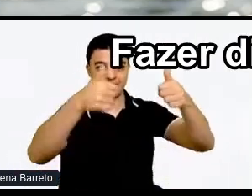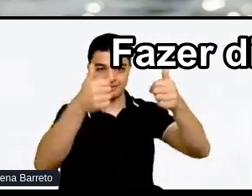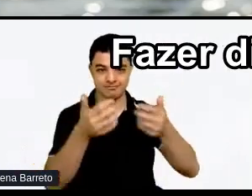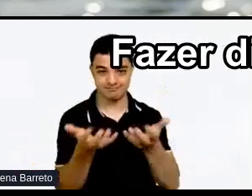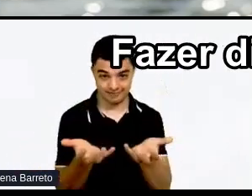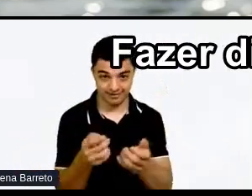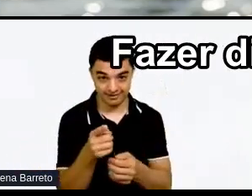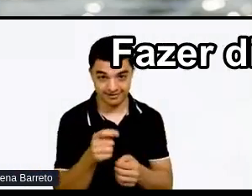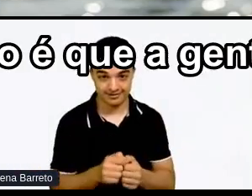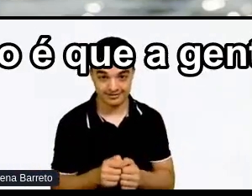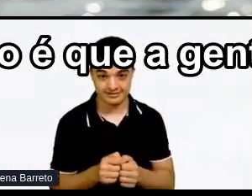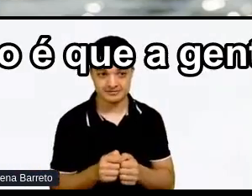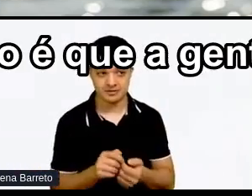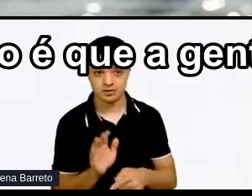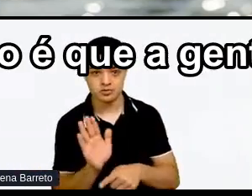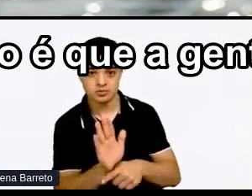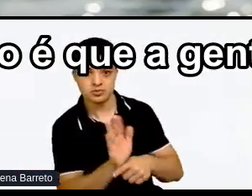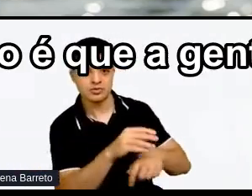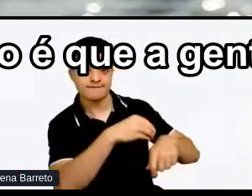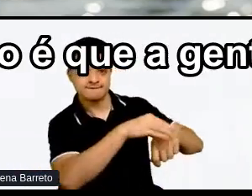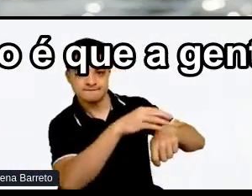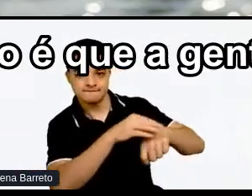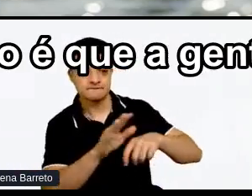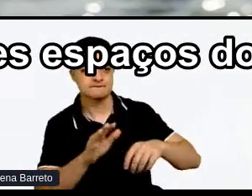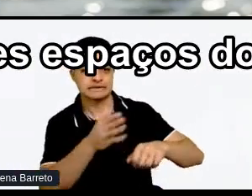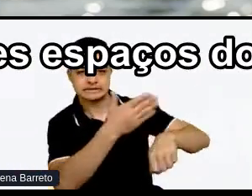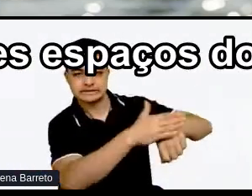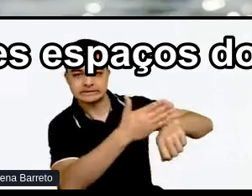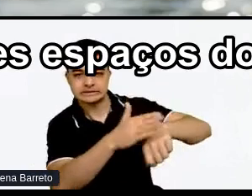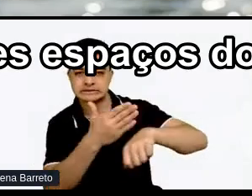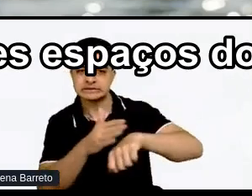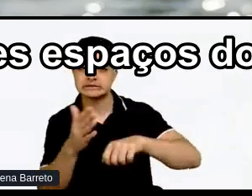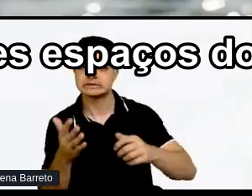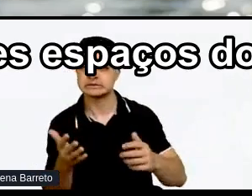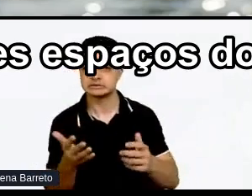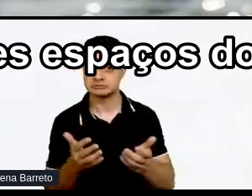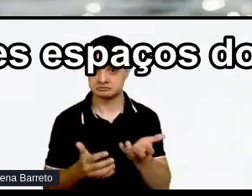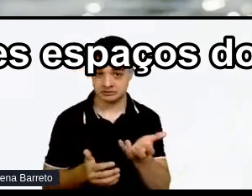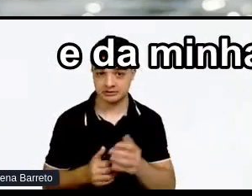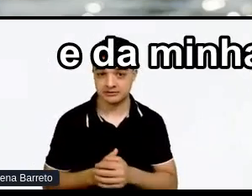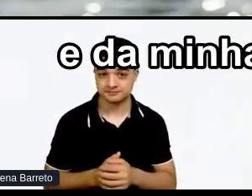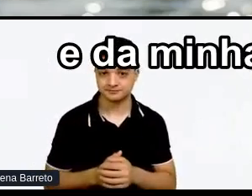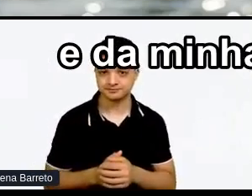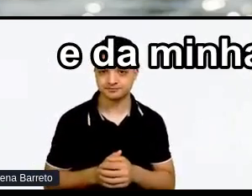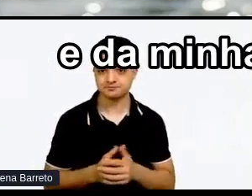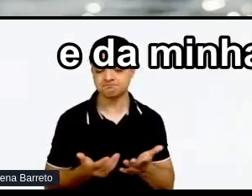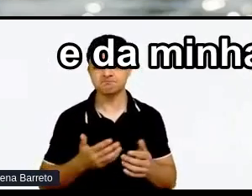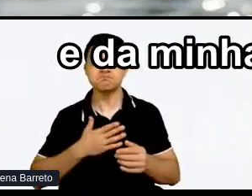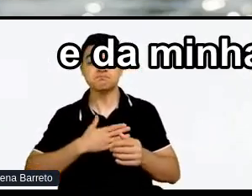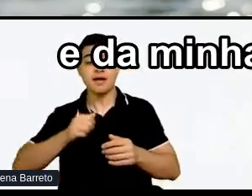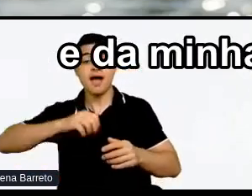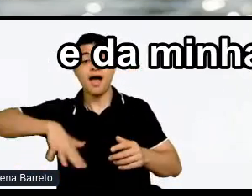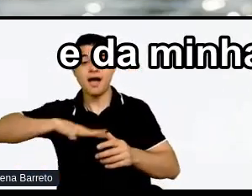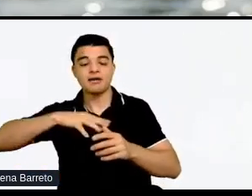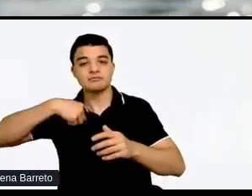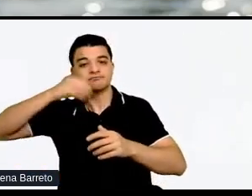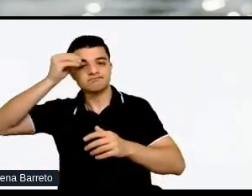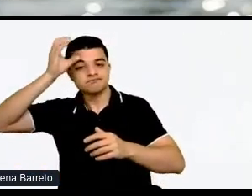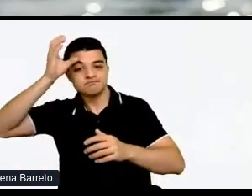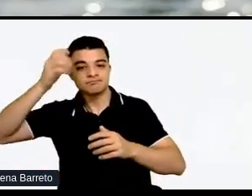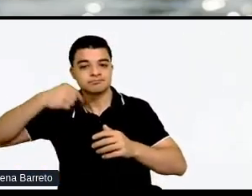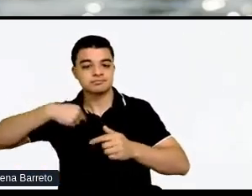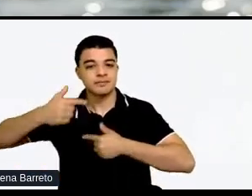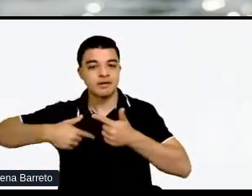Fazer diferente? Né? Como é que a gente consegue utilizar desses espaços do meu conhecimento e da minha mentoria?